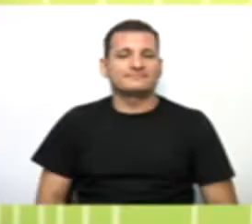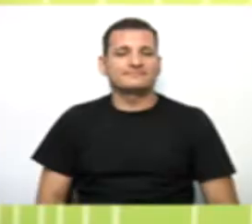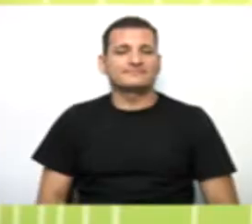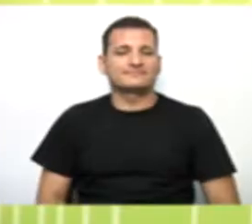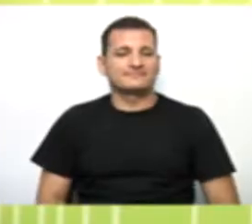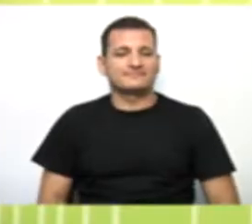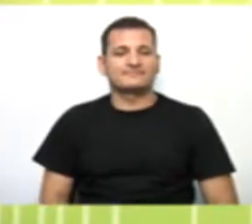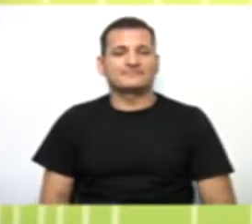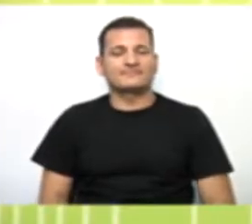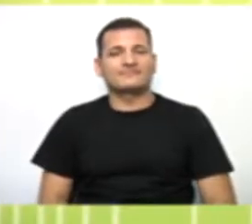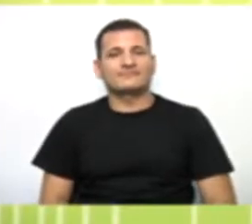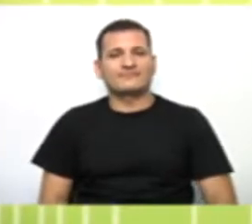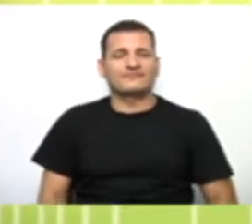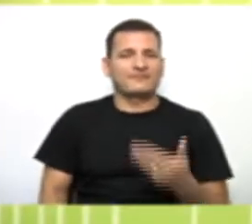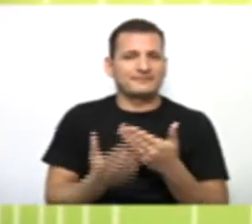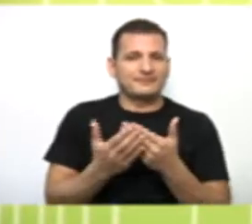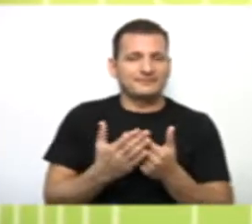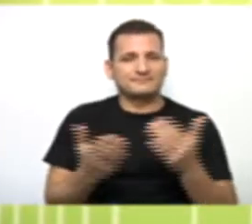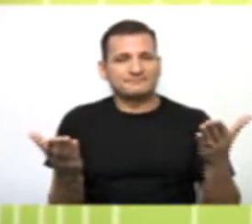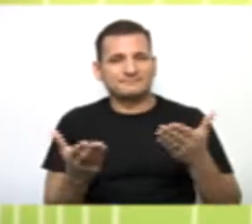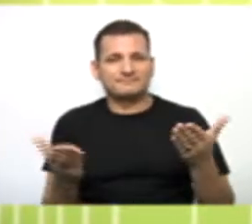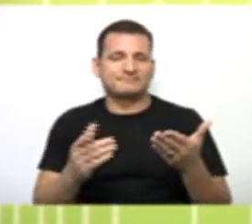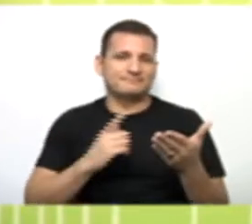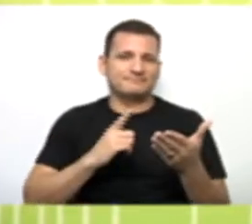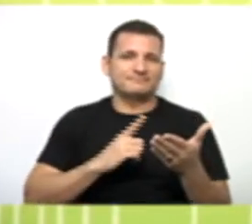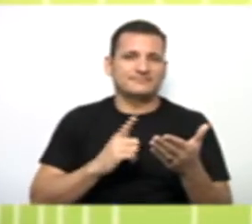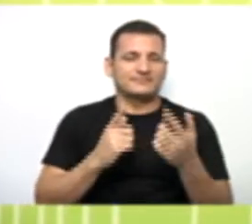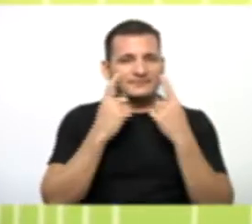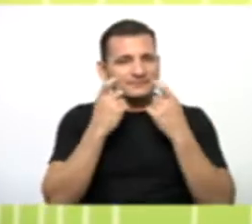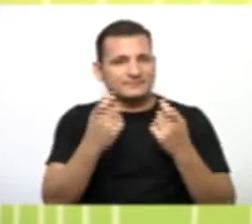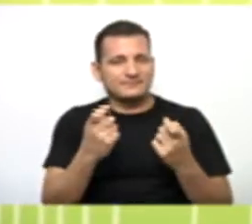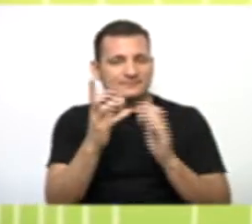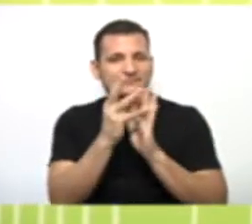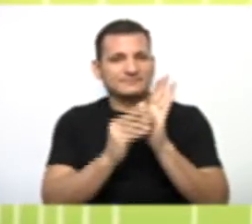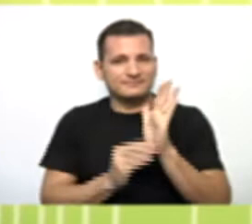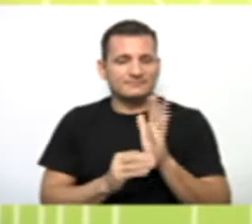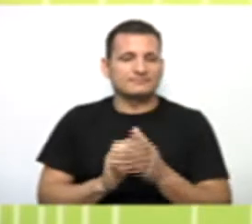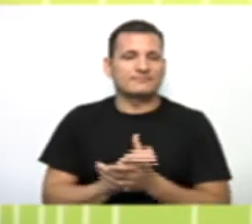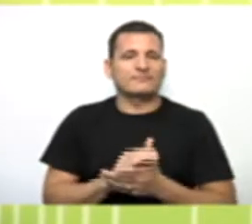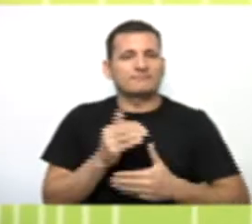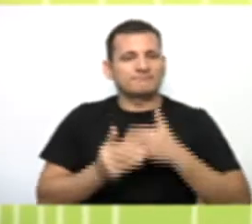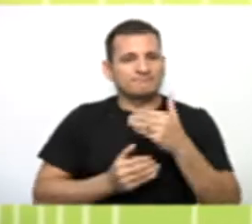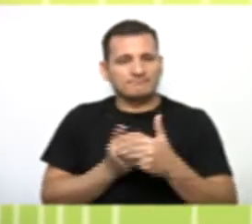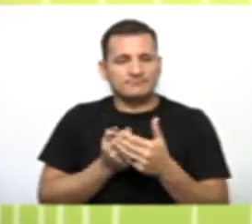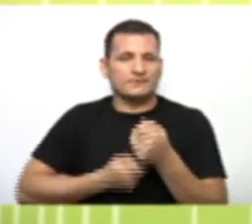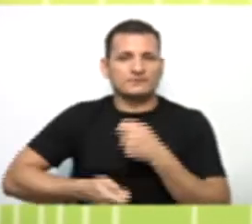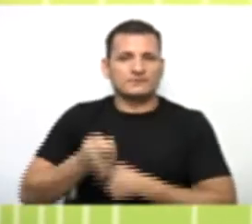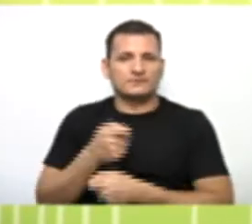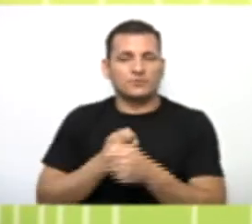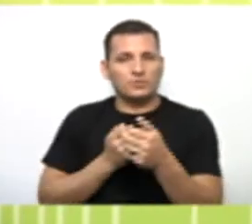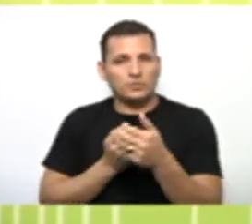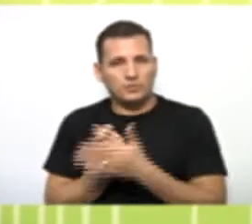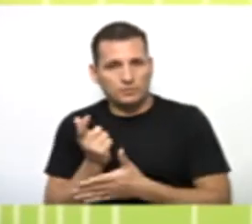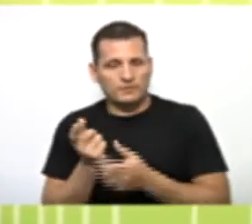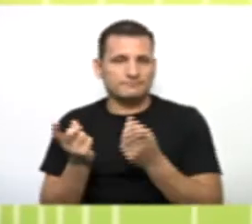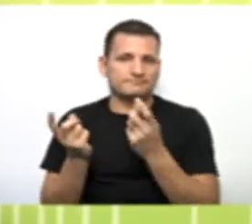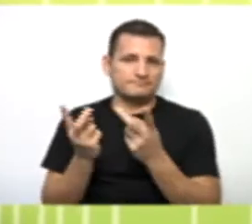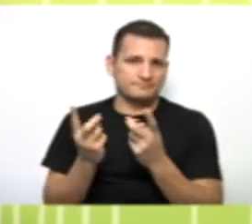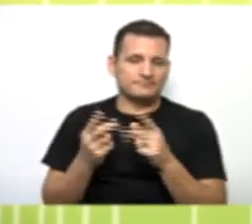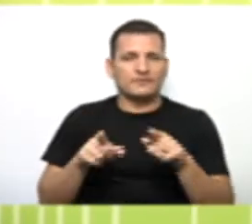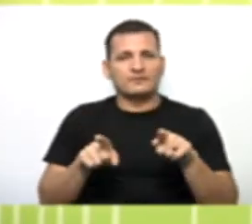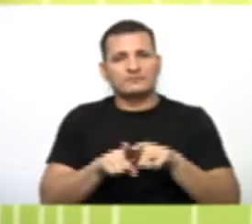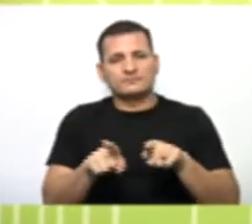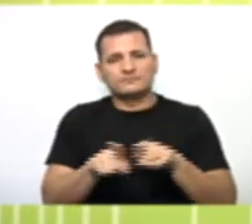para a aula de hoje, então, nós temos um conteúdo bem interessante. Processo de negociação para compra e venda, ok? E também